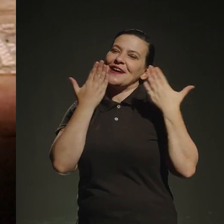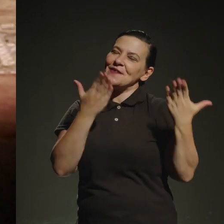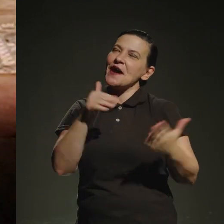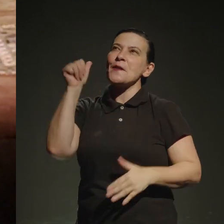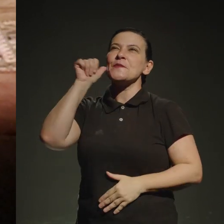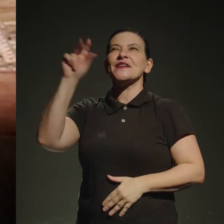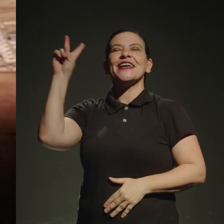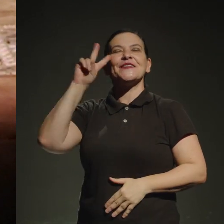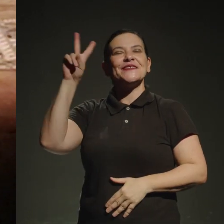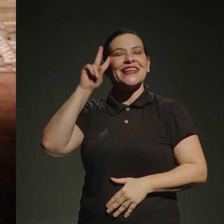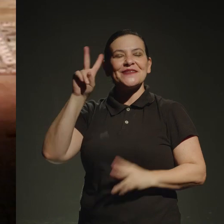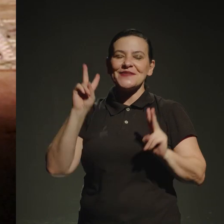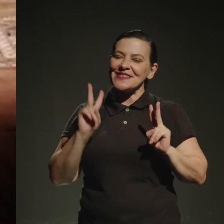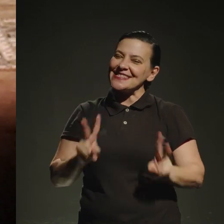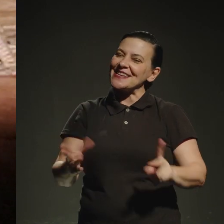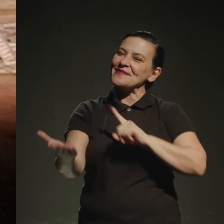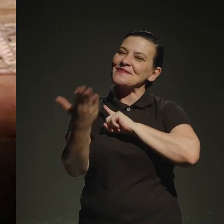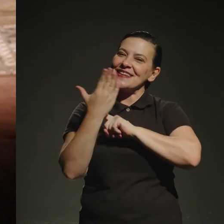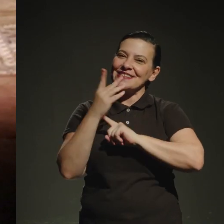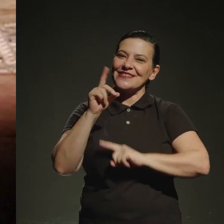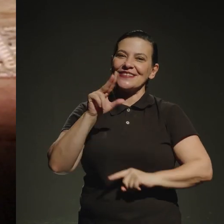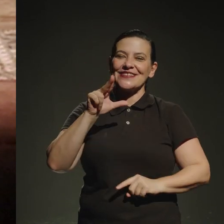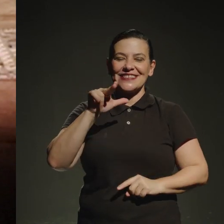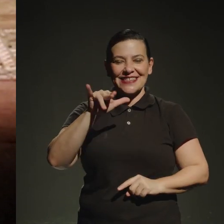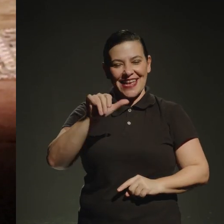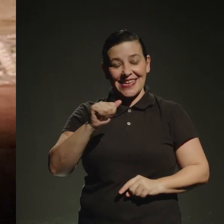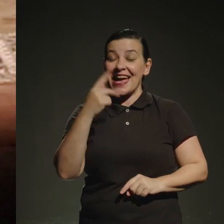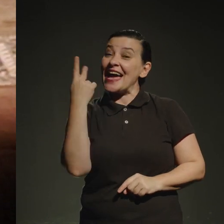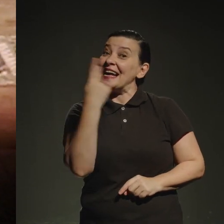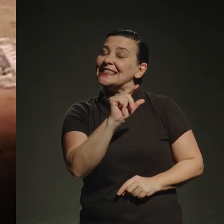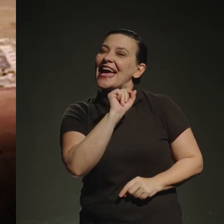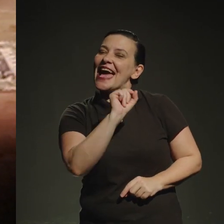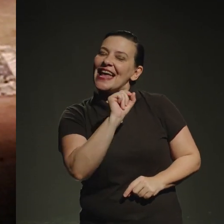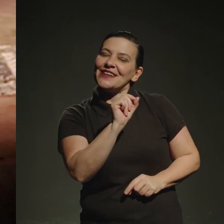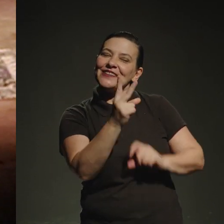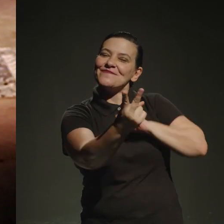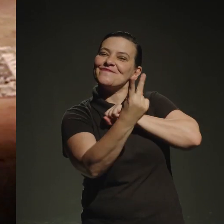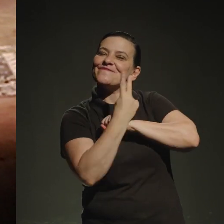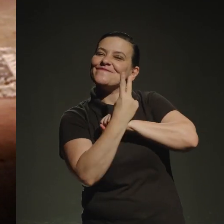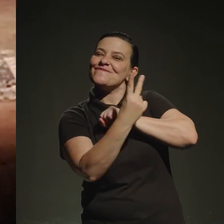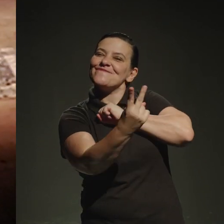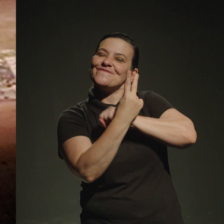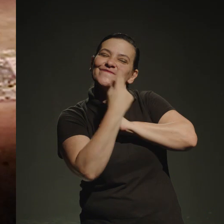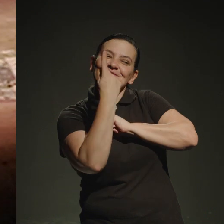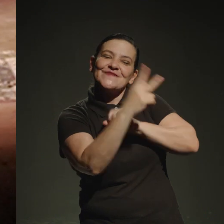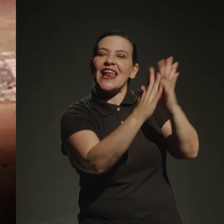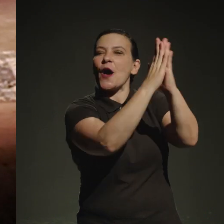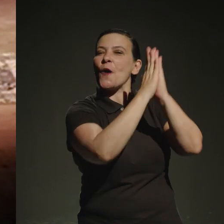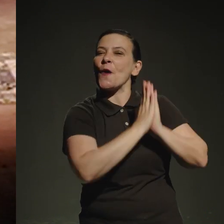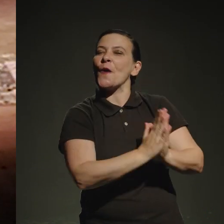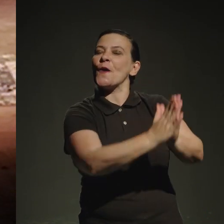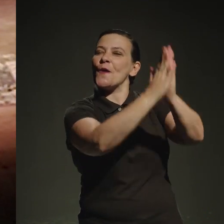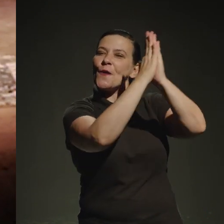Todas as forças do bem estão do meu lado. E, sobretudo, com uma fortaleza inóspita gravada no centro do meu coração, encontra-se minha